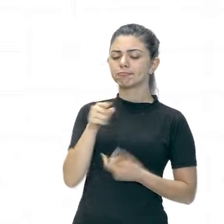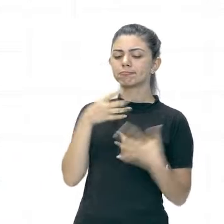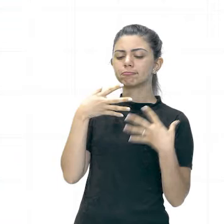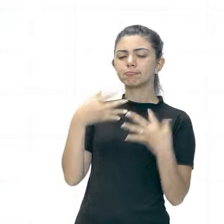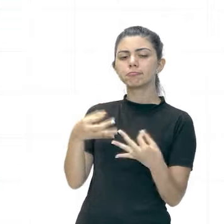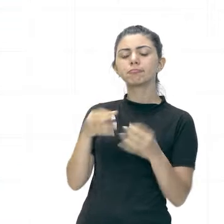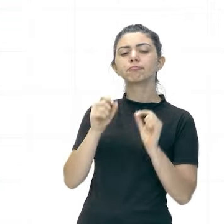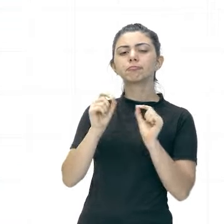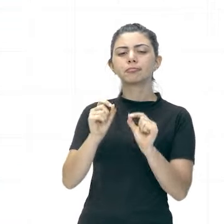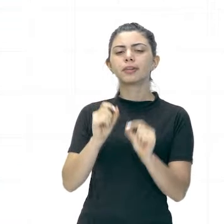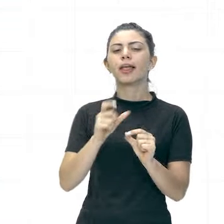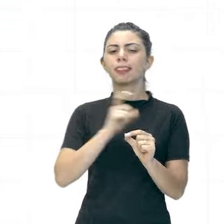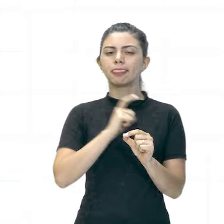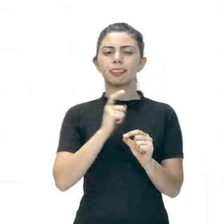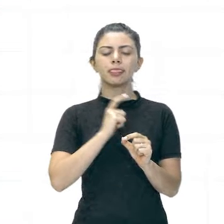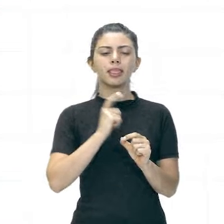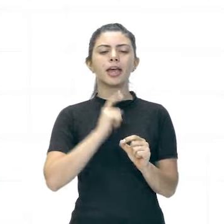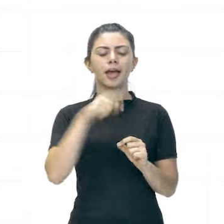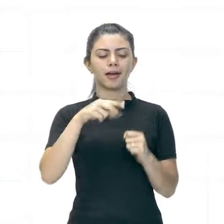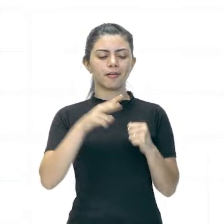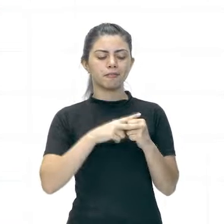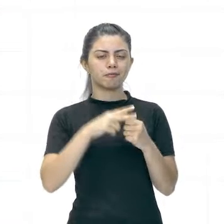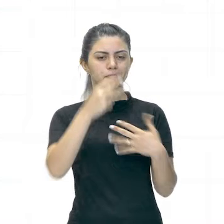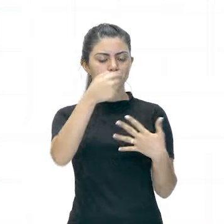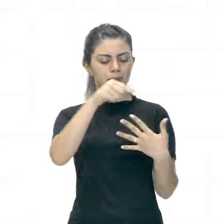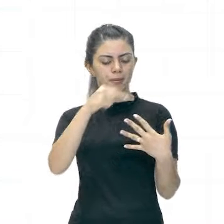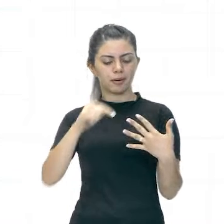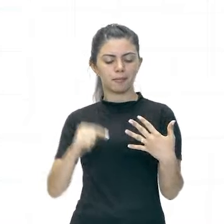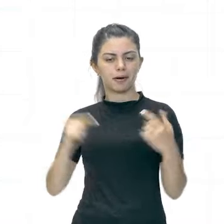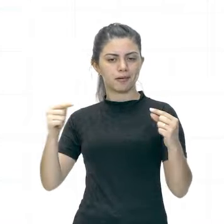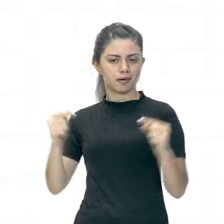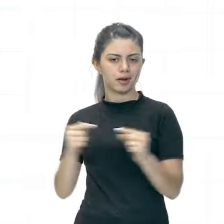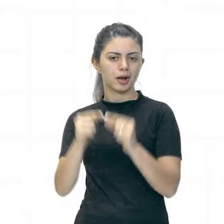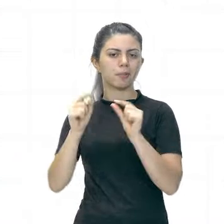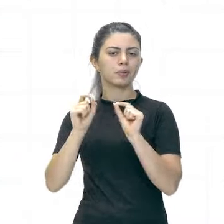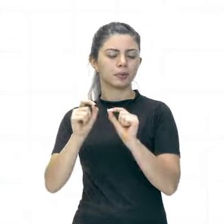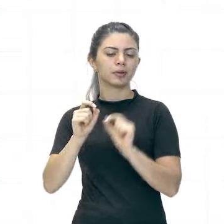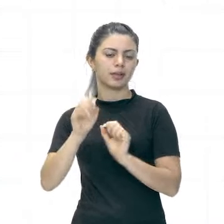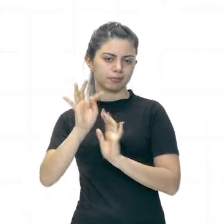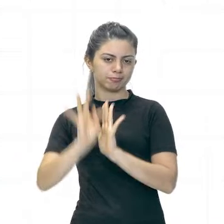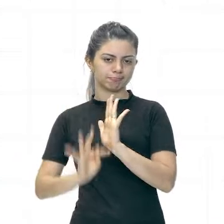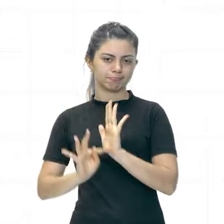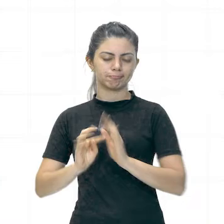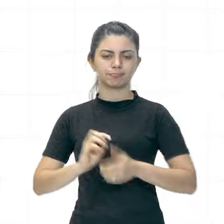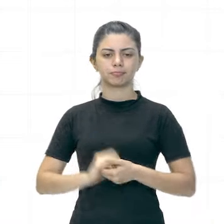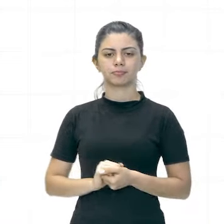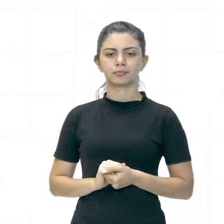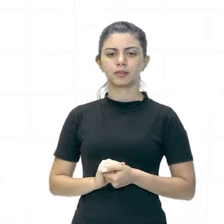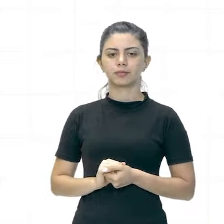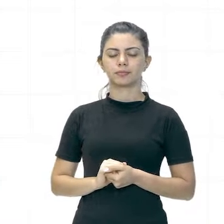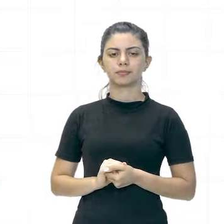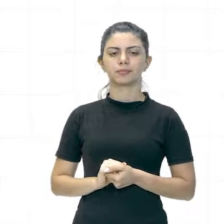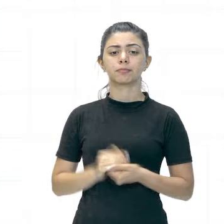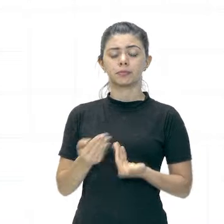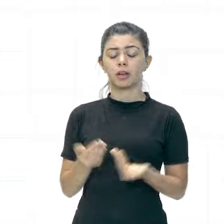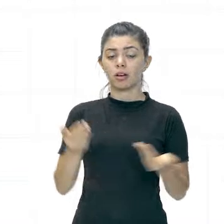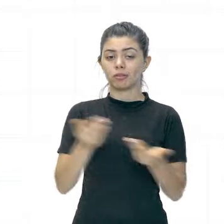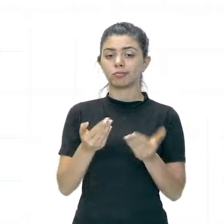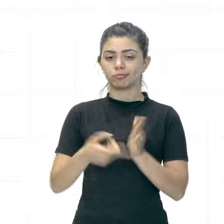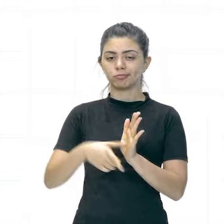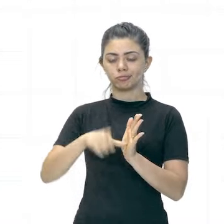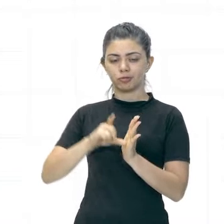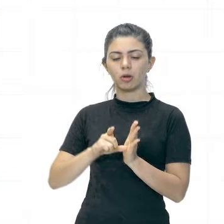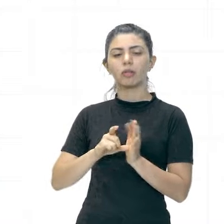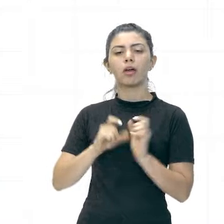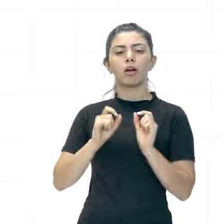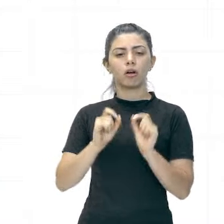aí este vocabulário a respeito do texto. Então, vamos olhar um pouquinho mais sobre esse texto, ver